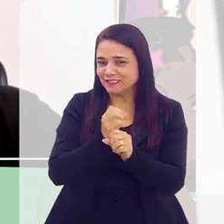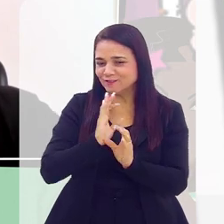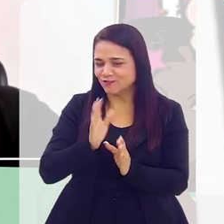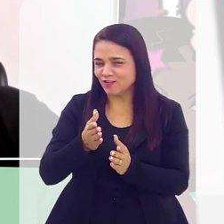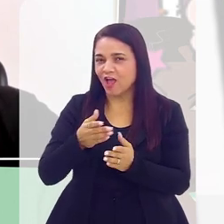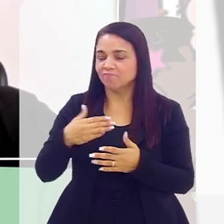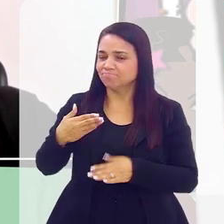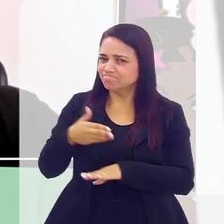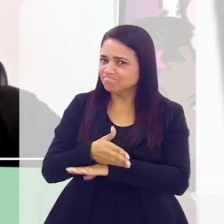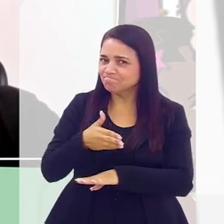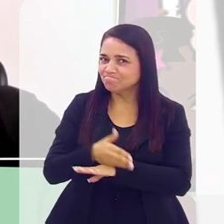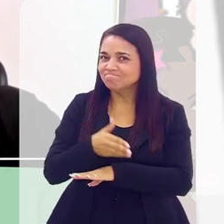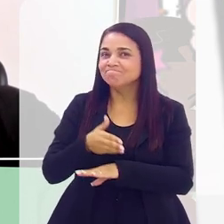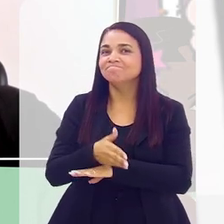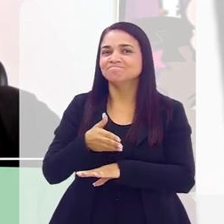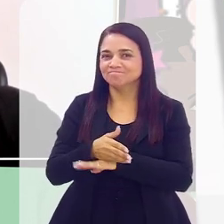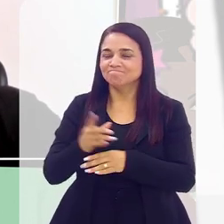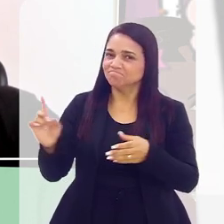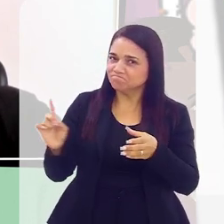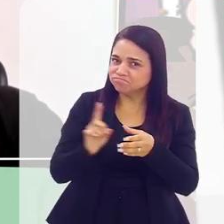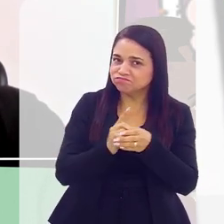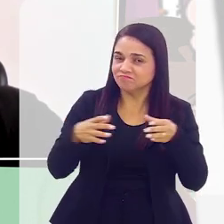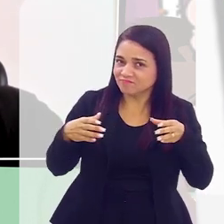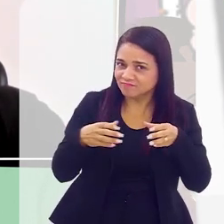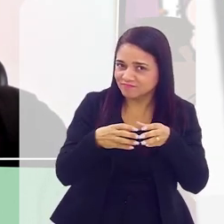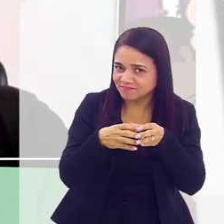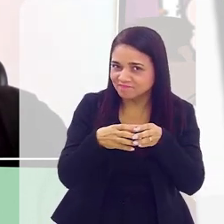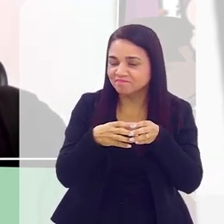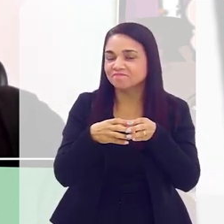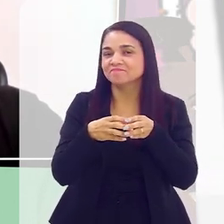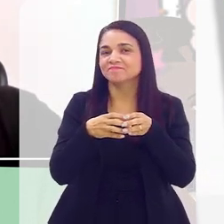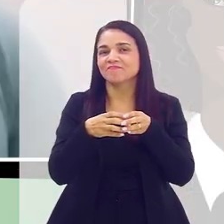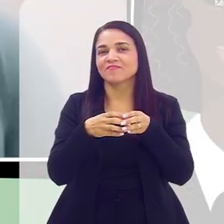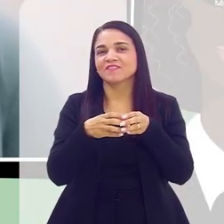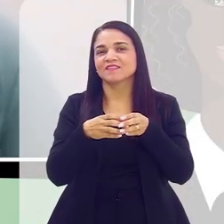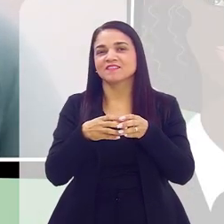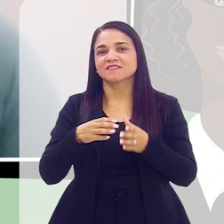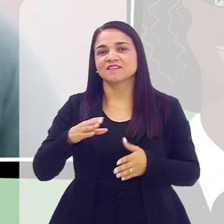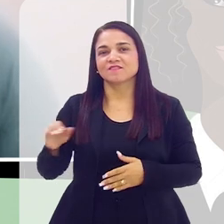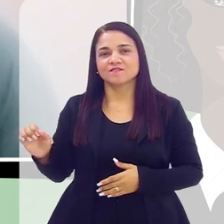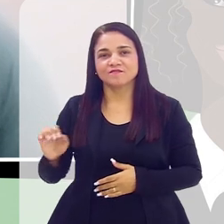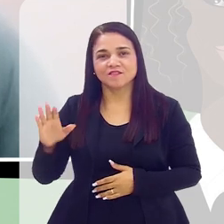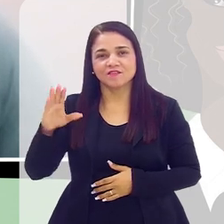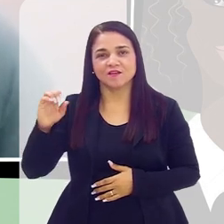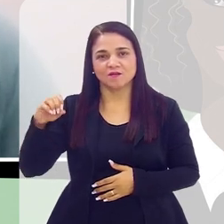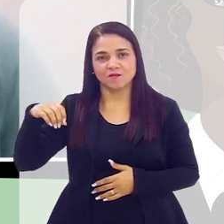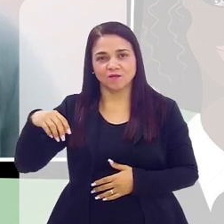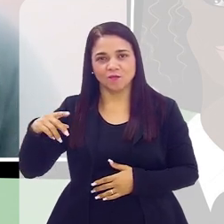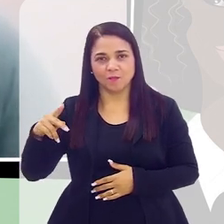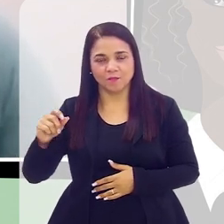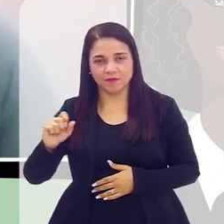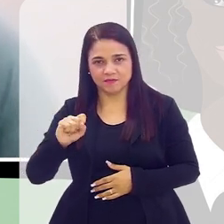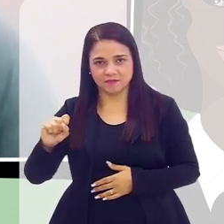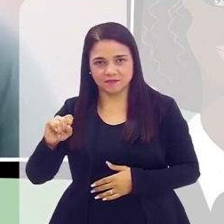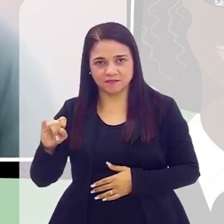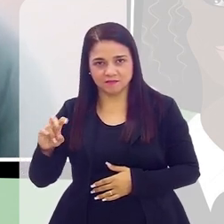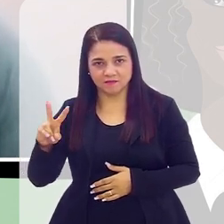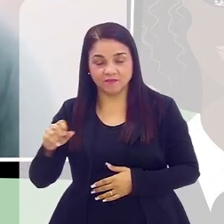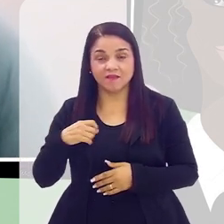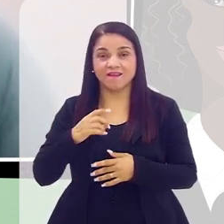participando ativamente do corpo e da equipe da Favela Compassiva,